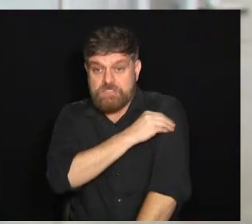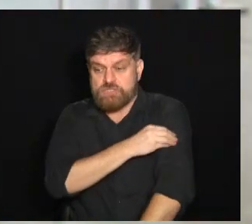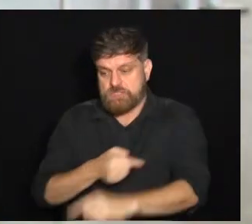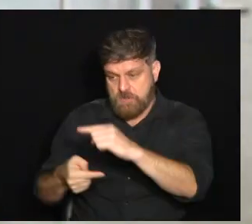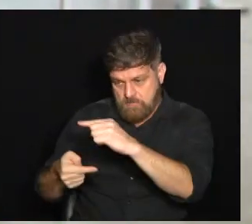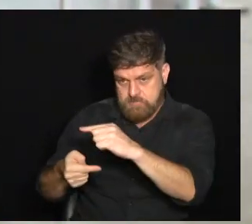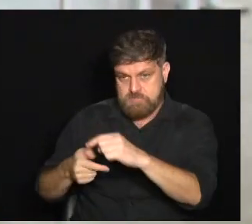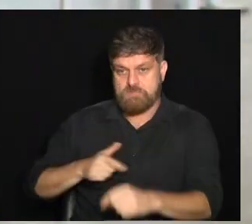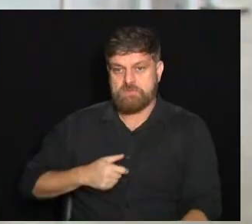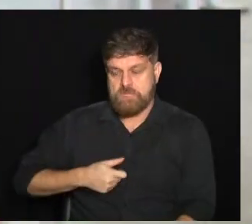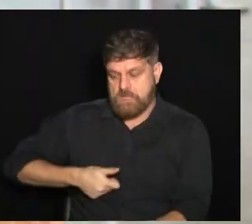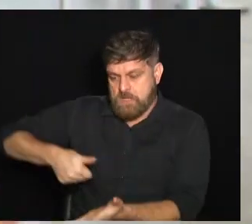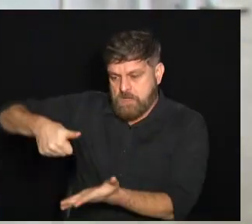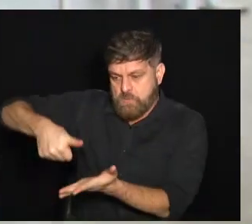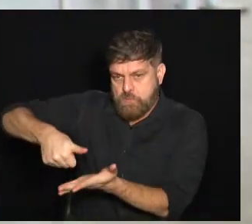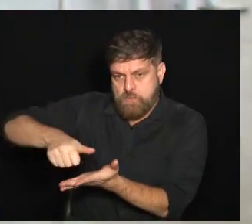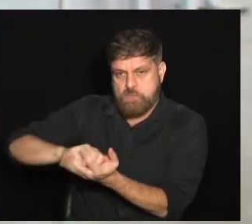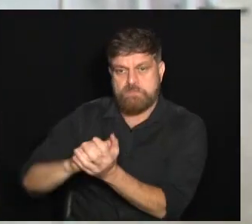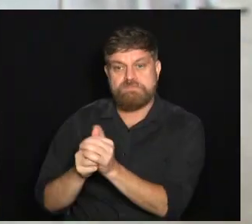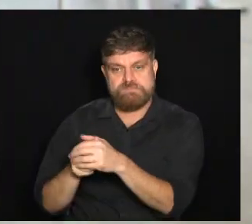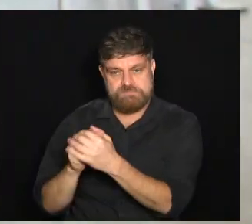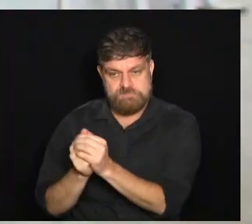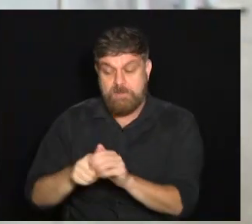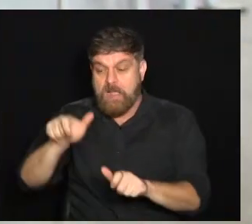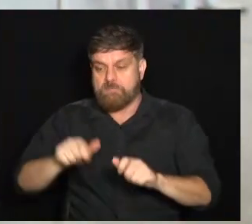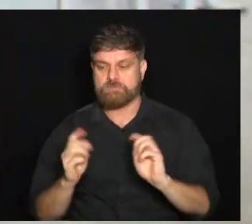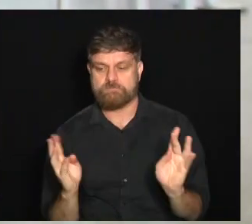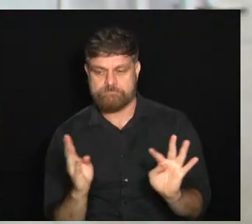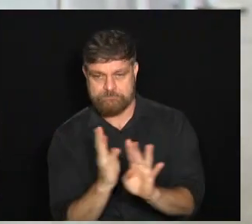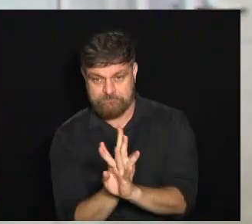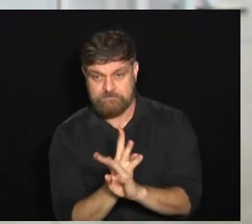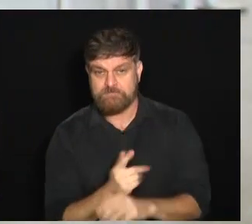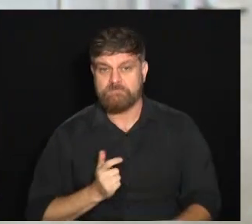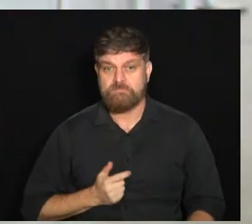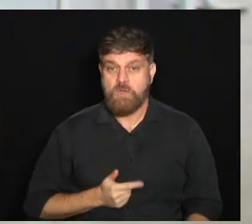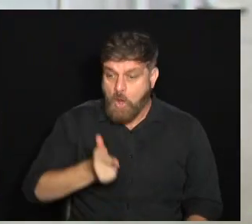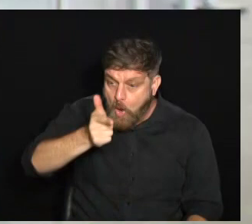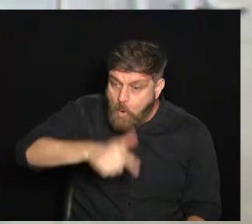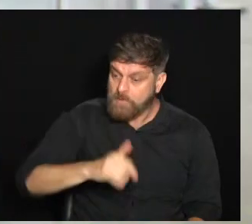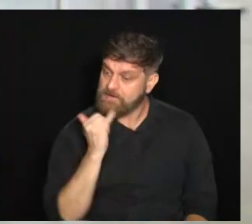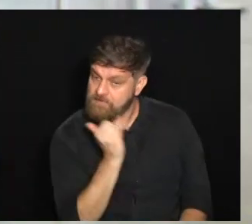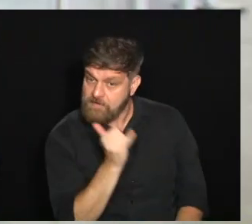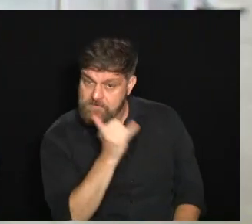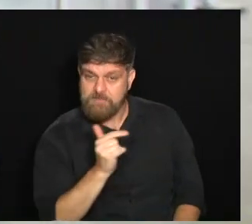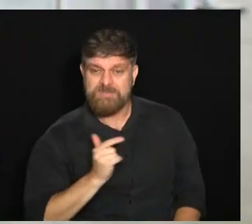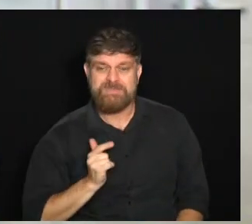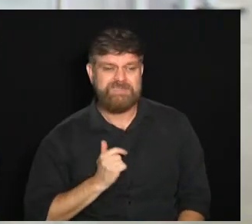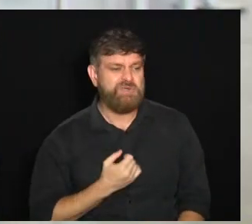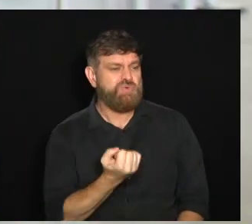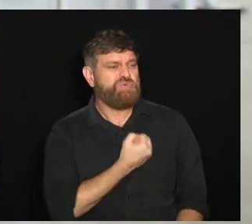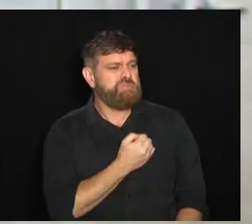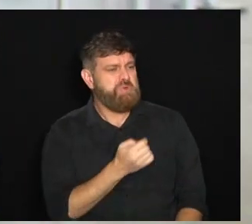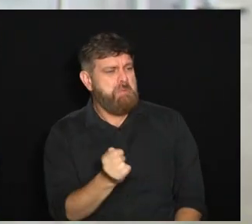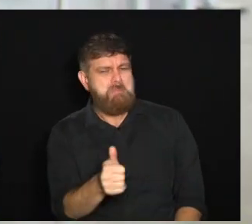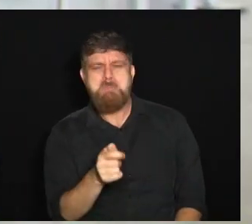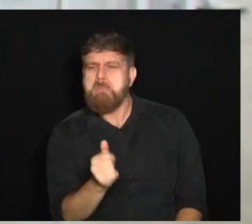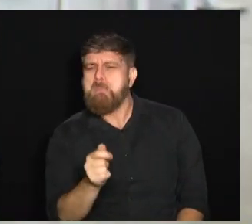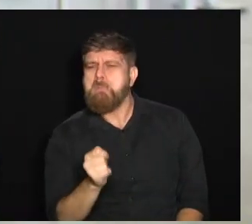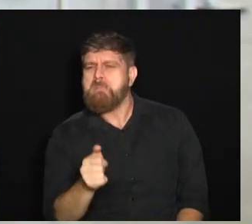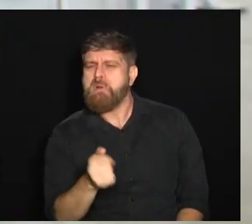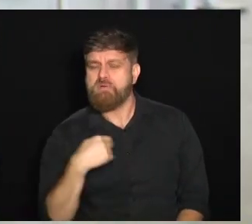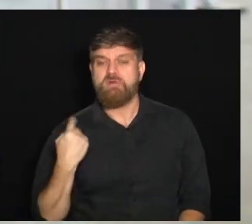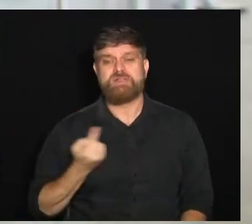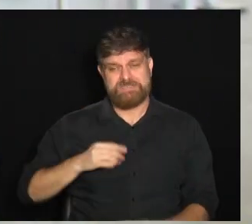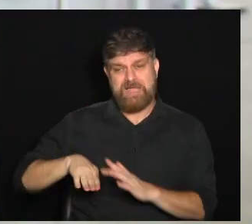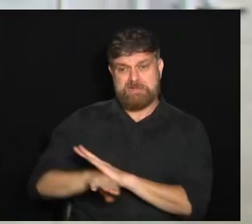disponíveis para esses passageiros, para as pessoas que circulam aqui, mas, volto a dizer, um movimento muito menor do que o que a gente